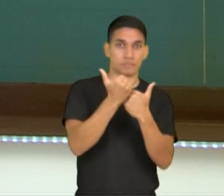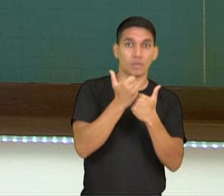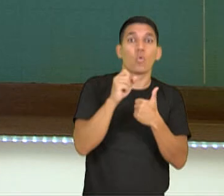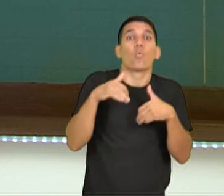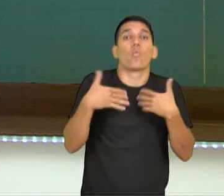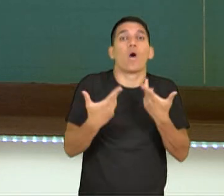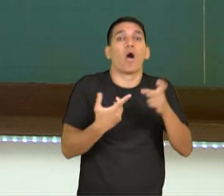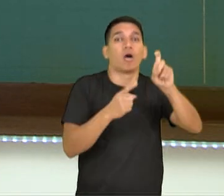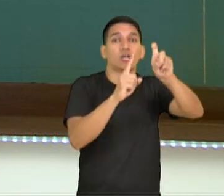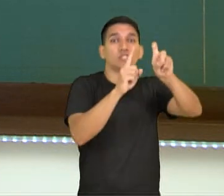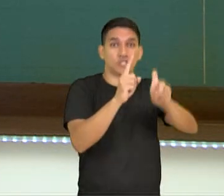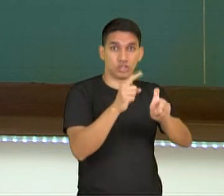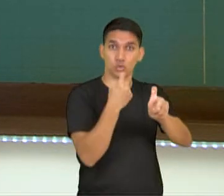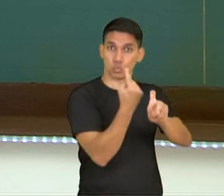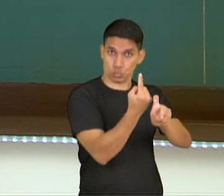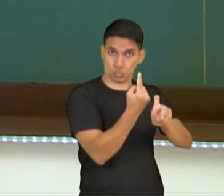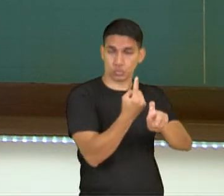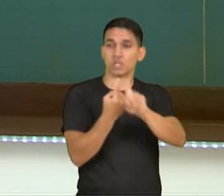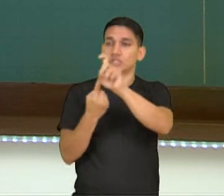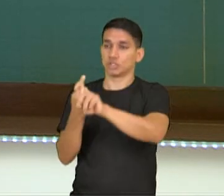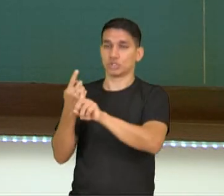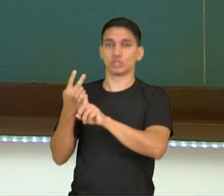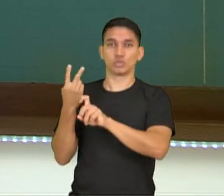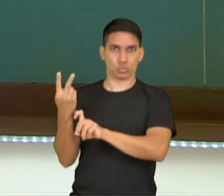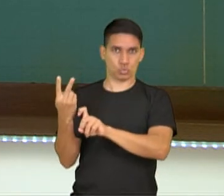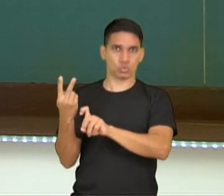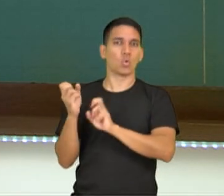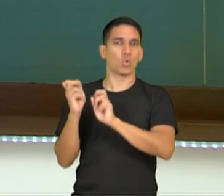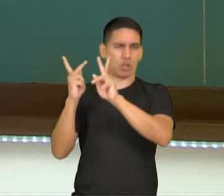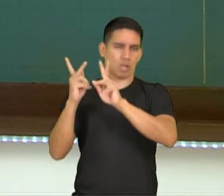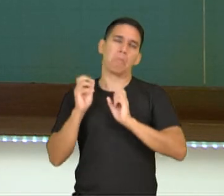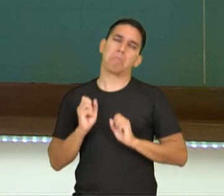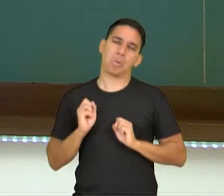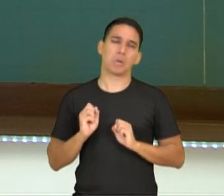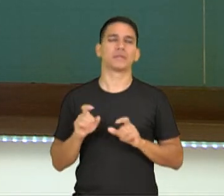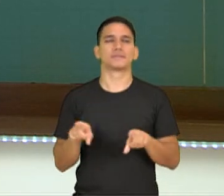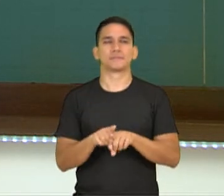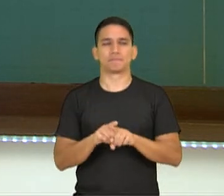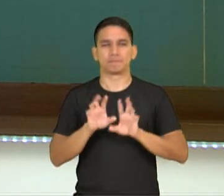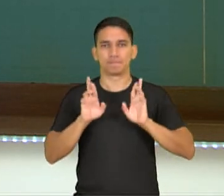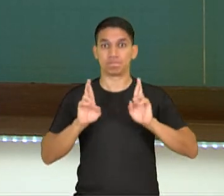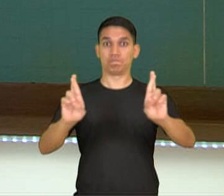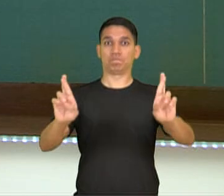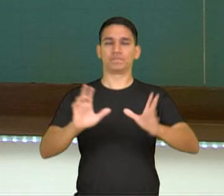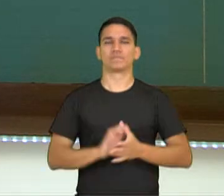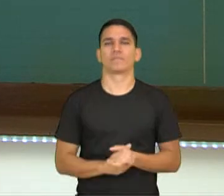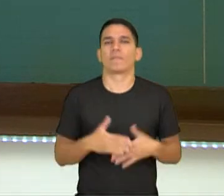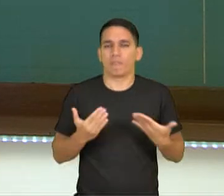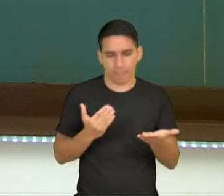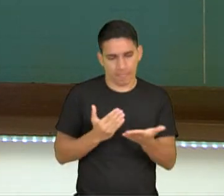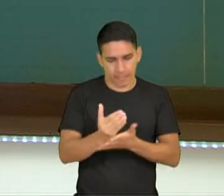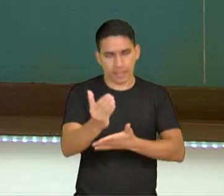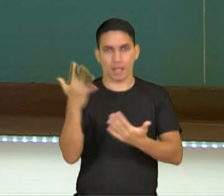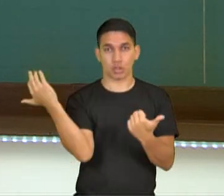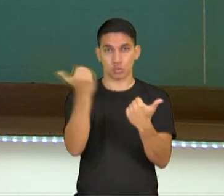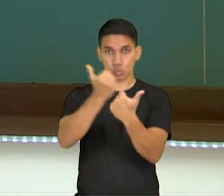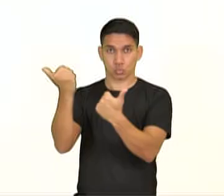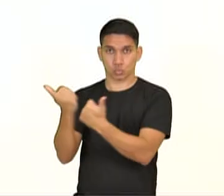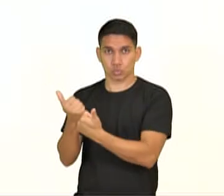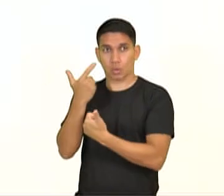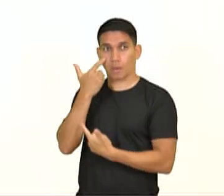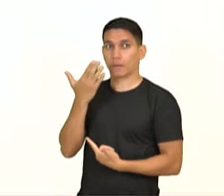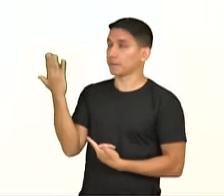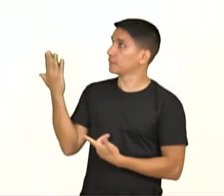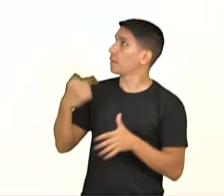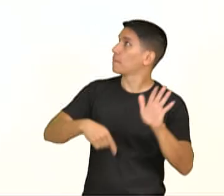o x', e o x duas linhas, ou x1 e x2, a gente pode chamar assim também, tá? Então, vamos lá para a fórmula, nós temos lá, né,